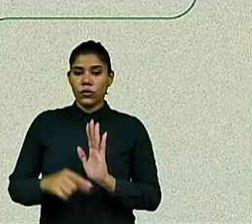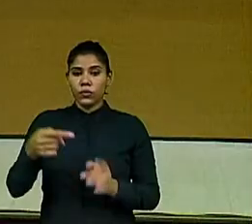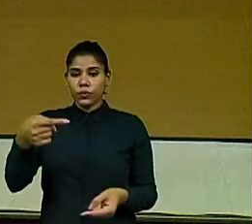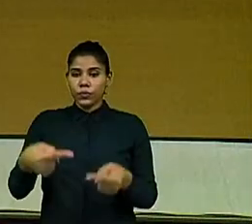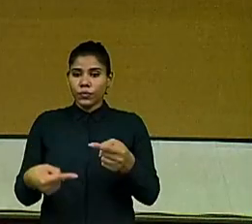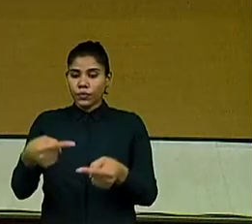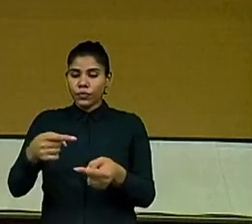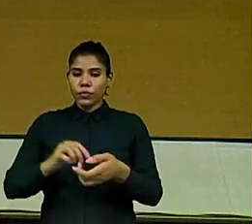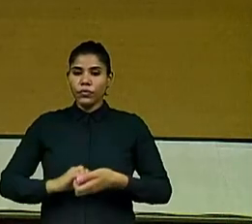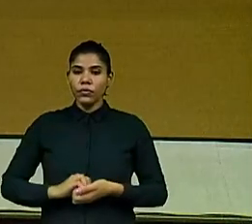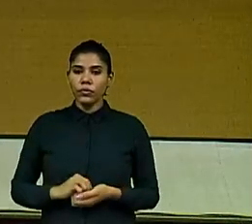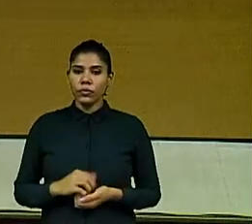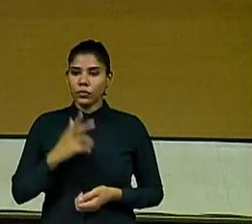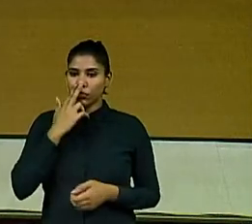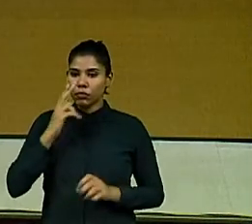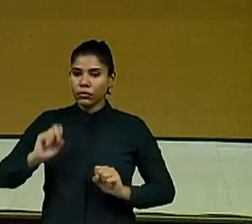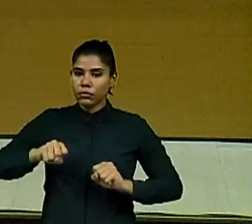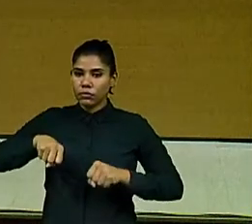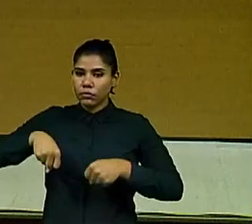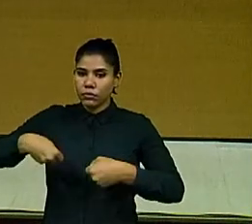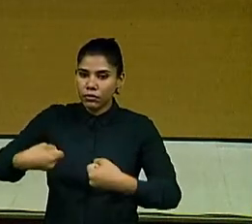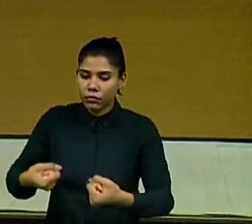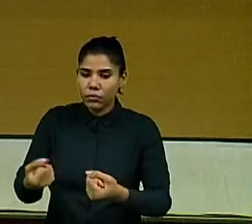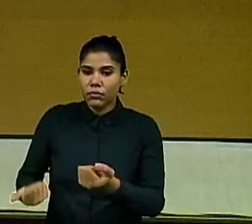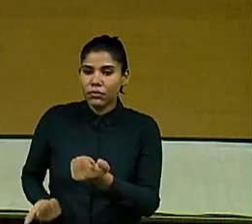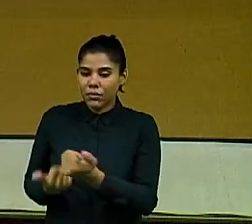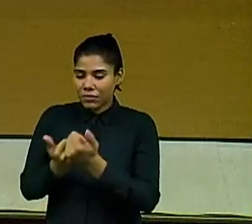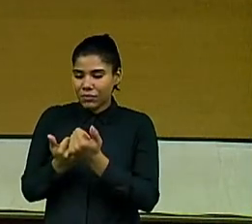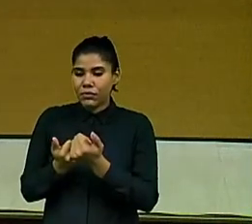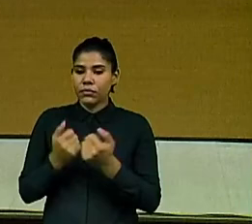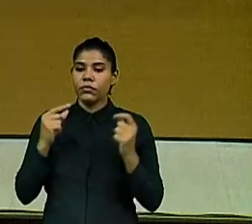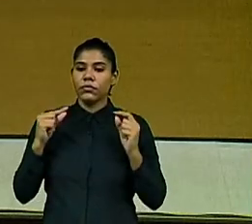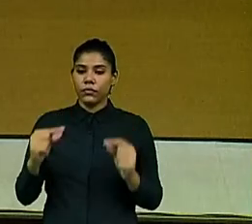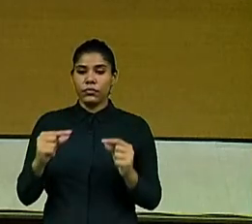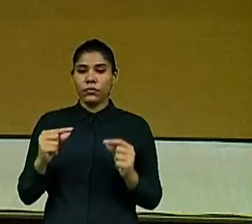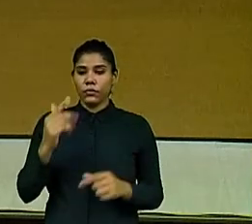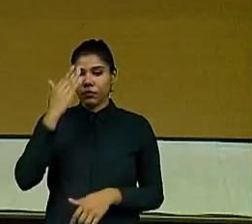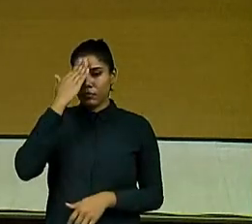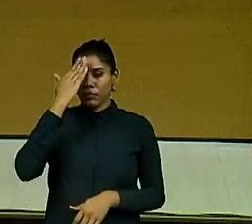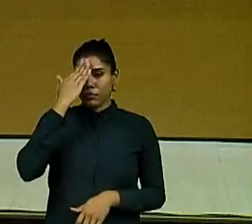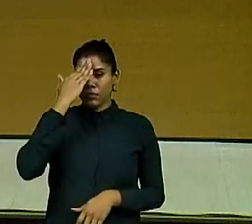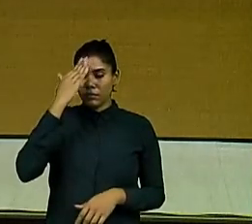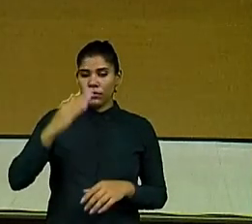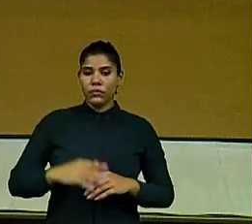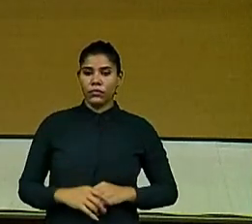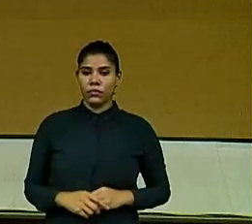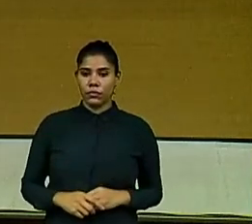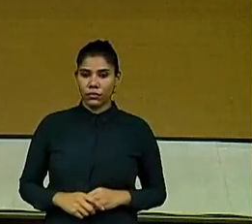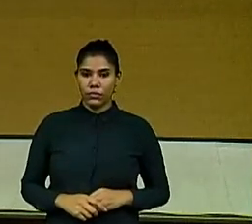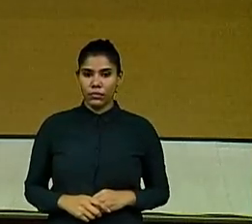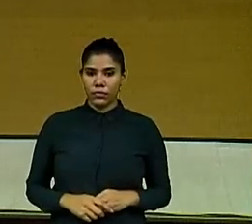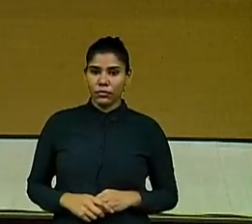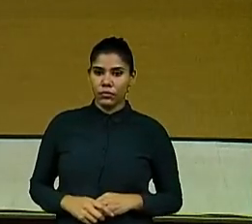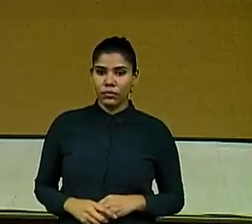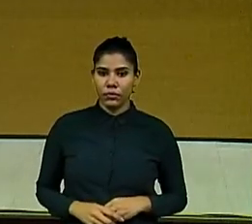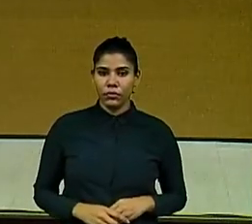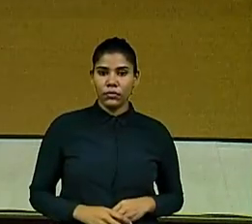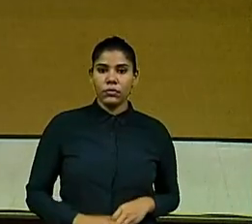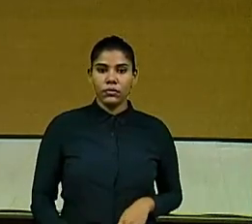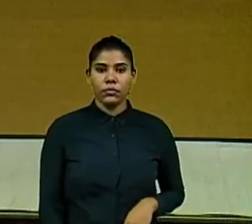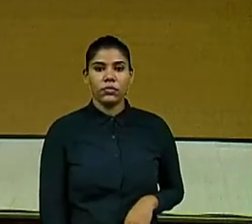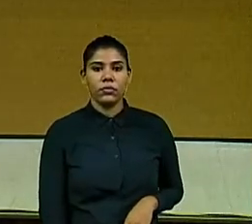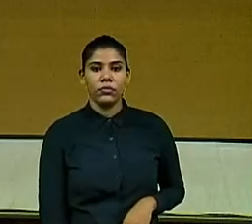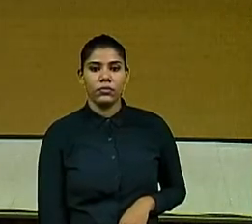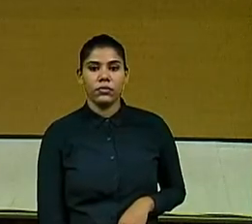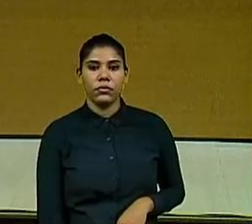isso reforçou uma Interpretação para esse impeachment né